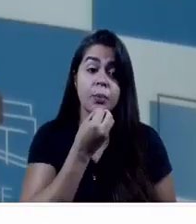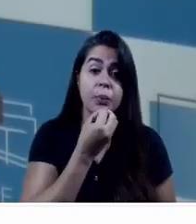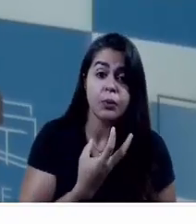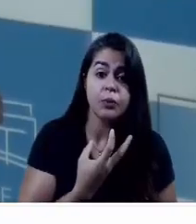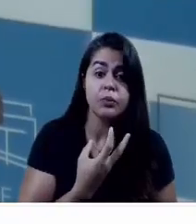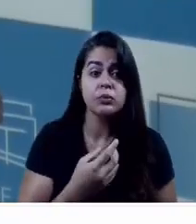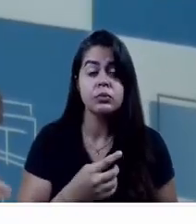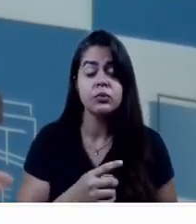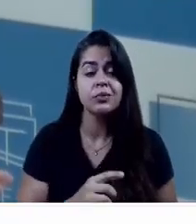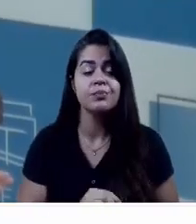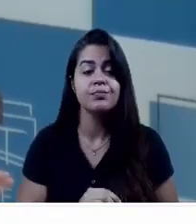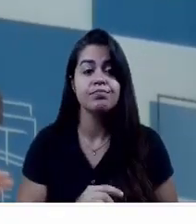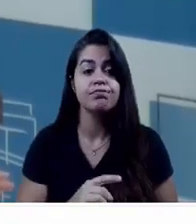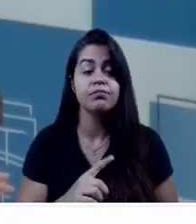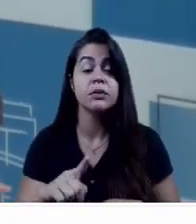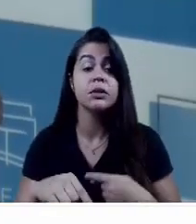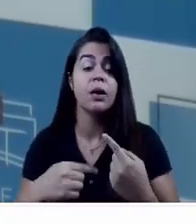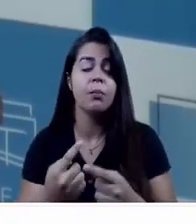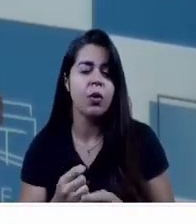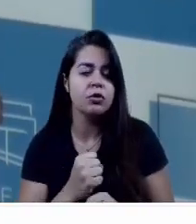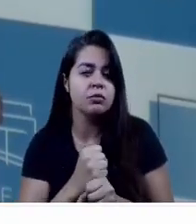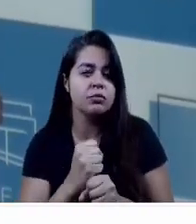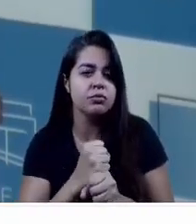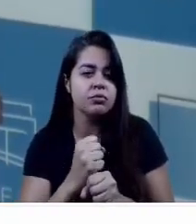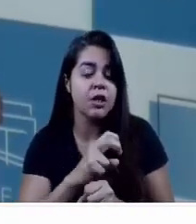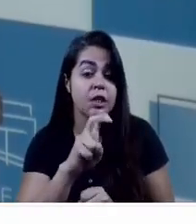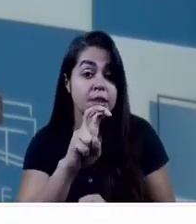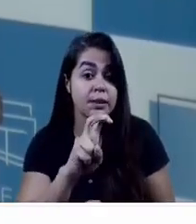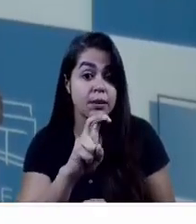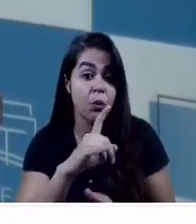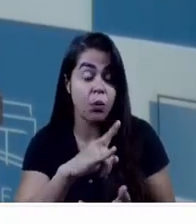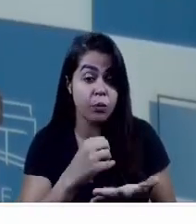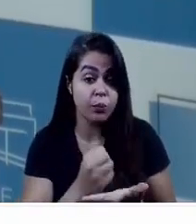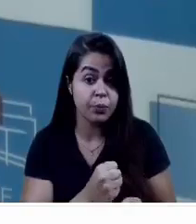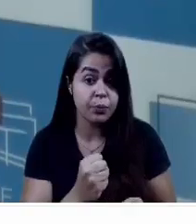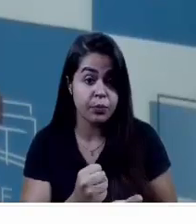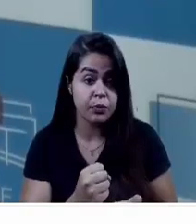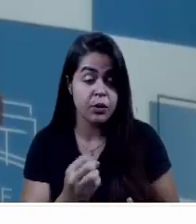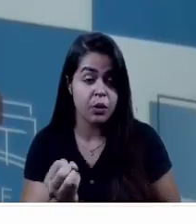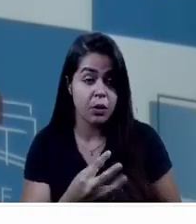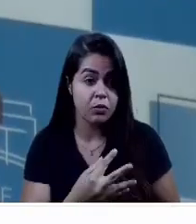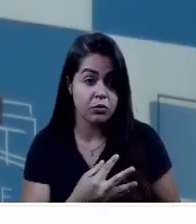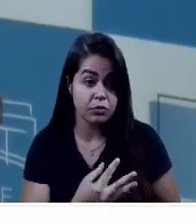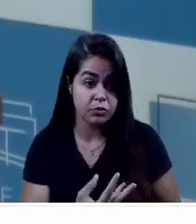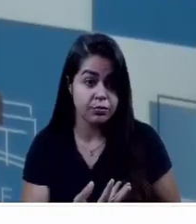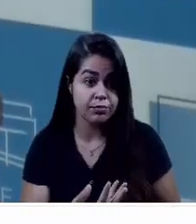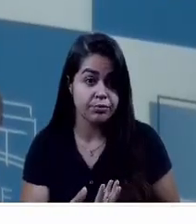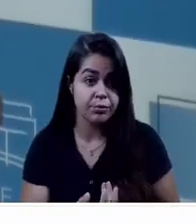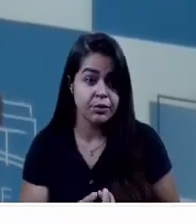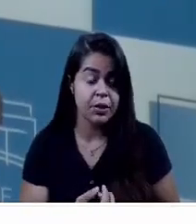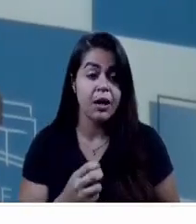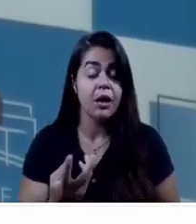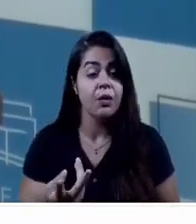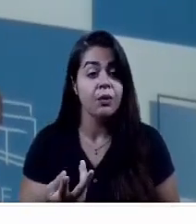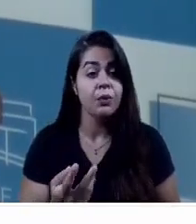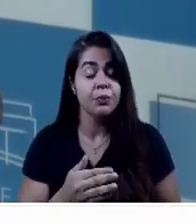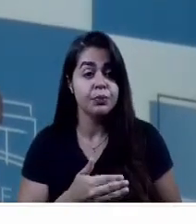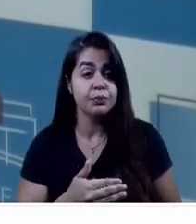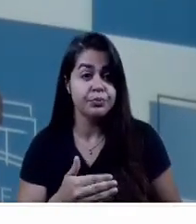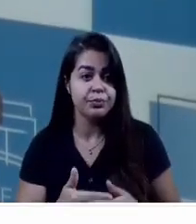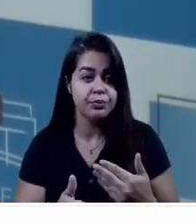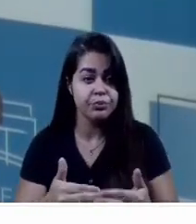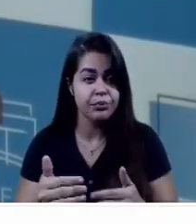5. Ao invés de ser ao contrário, ao invés de nos primeiros anos saber se realmente estão melhorando os serviços, para saber se